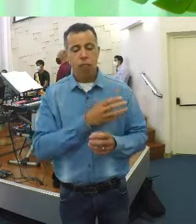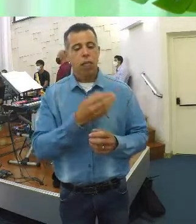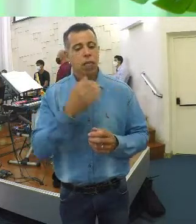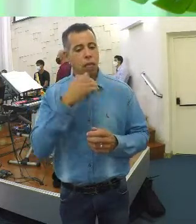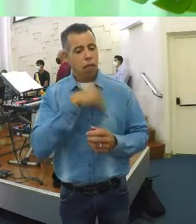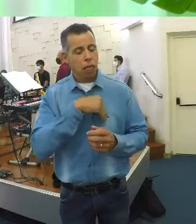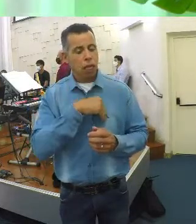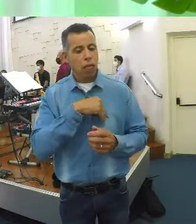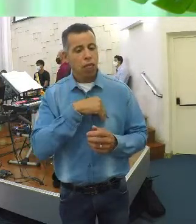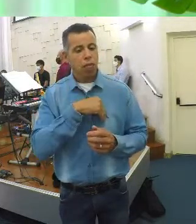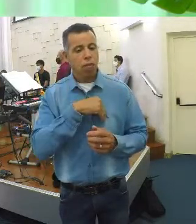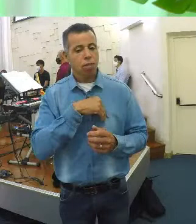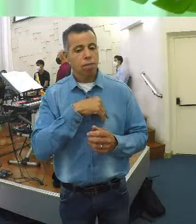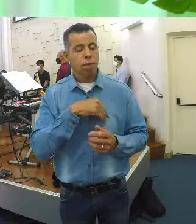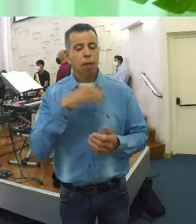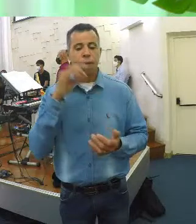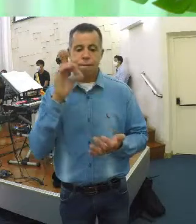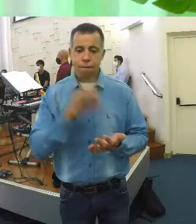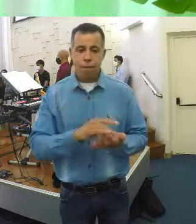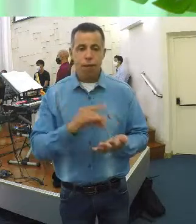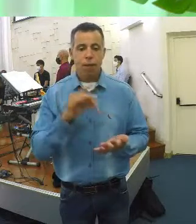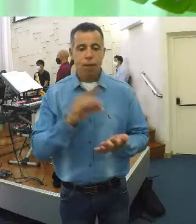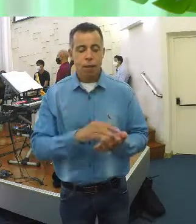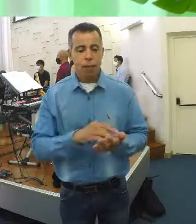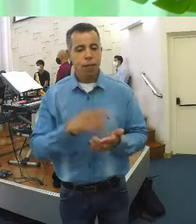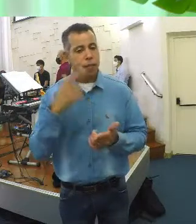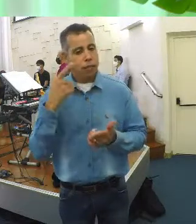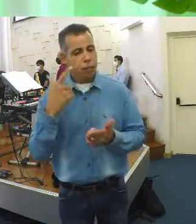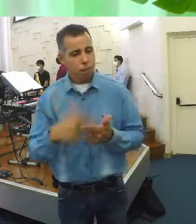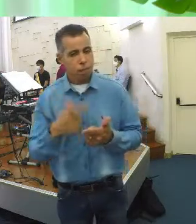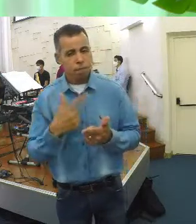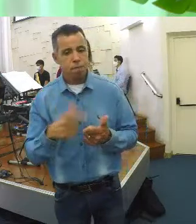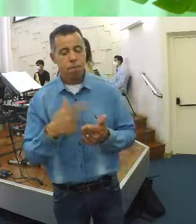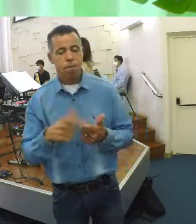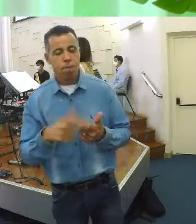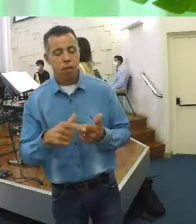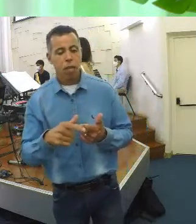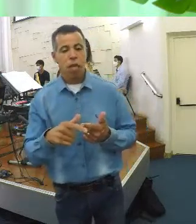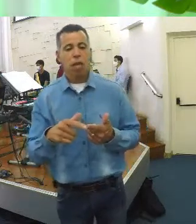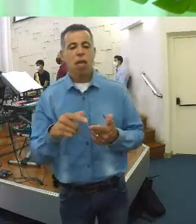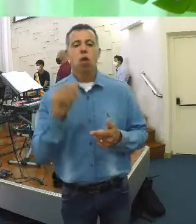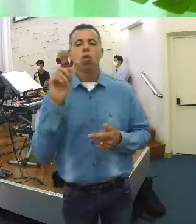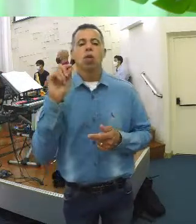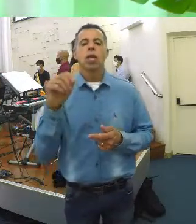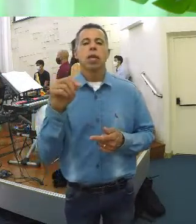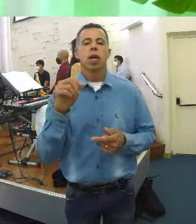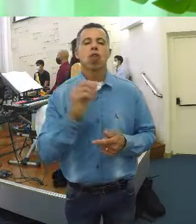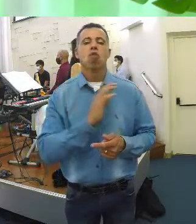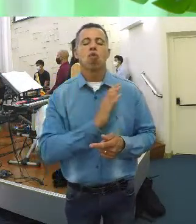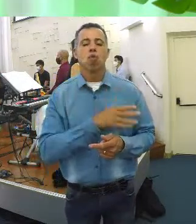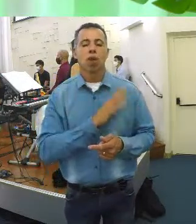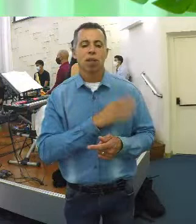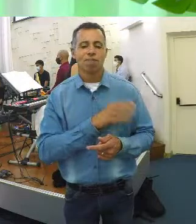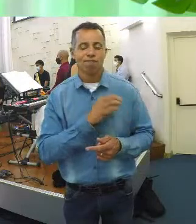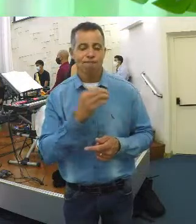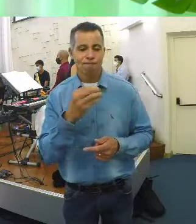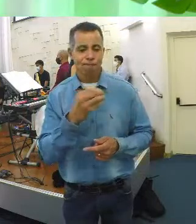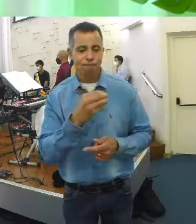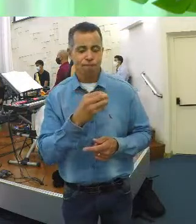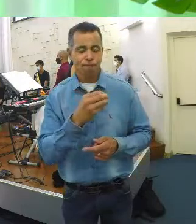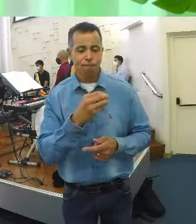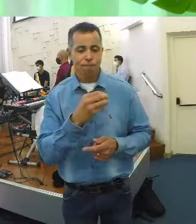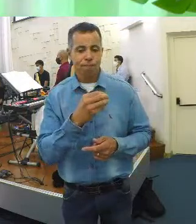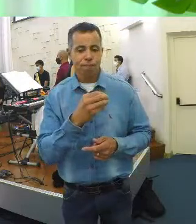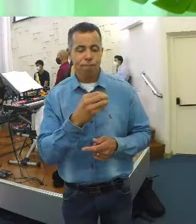verdade, o grande problema do homem está em seu coração. Um coração cheio do Espírito